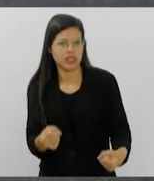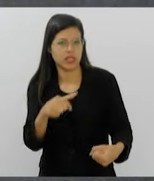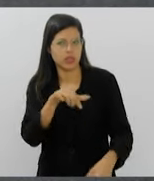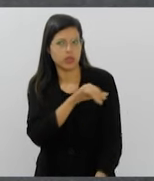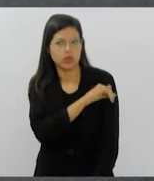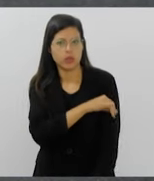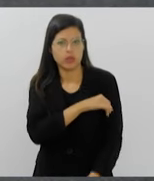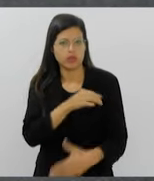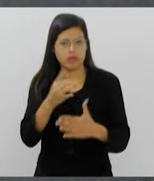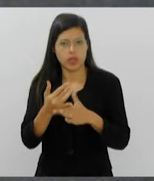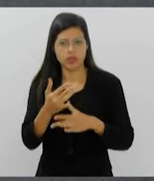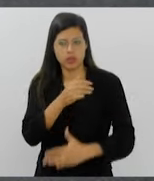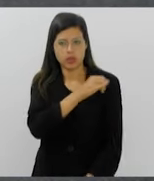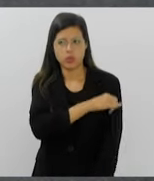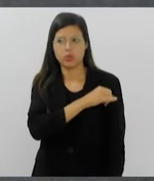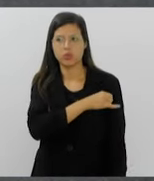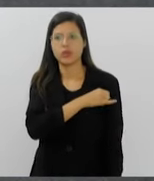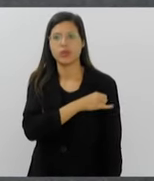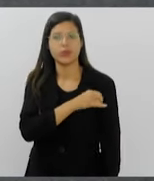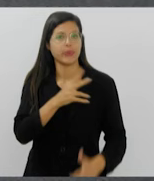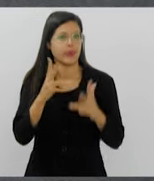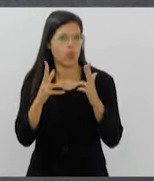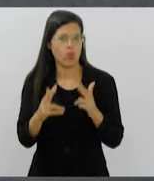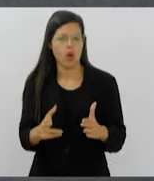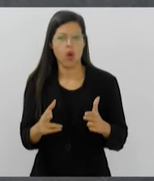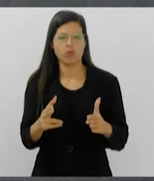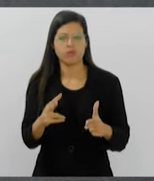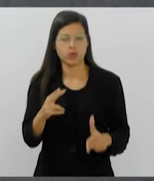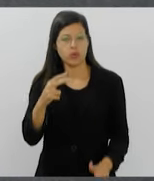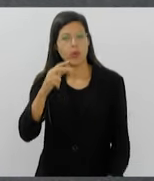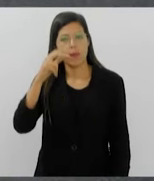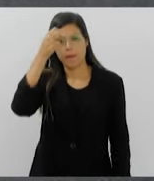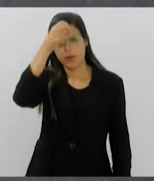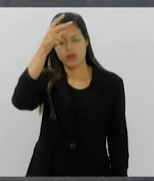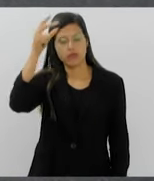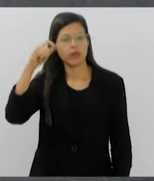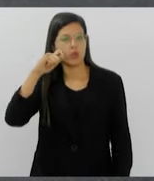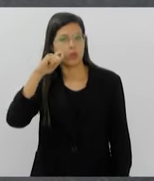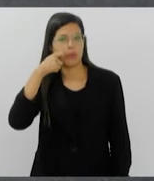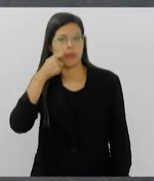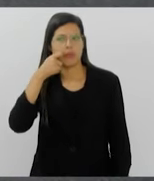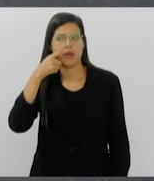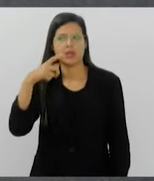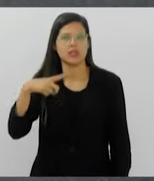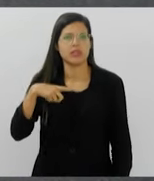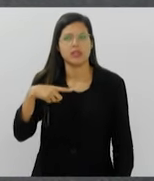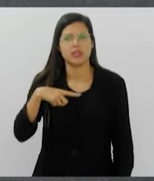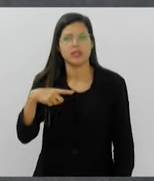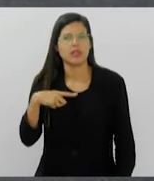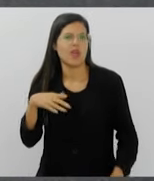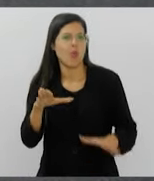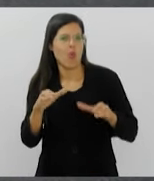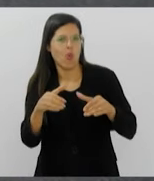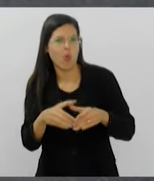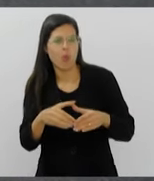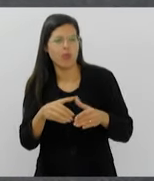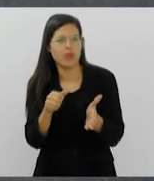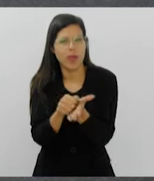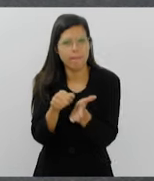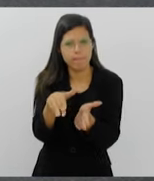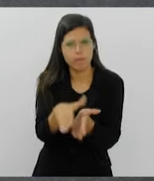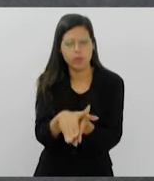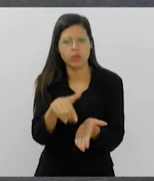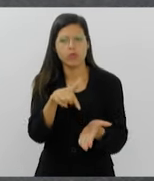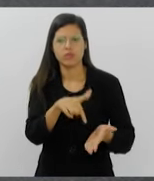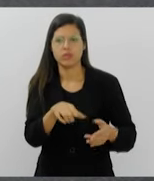Janeiro, na cidade do Rio de Janeiro, não é diferente. O prefeito Eduardo Paes tem a sua própria indústria da multa, a sua máfia do reboque,